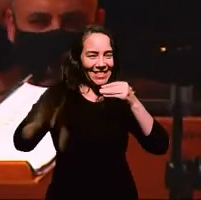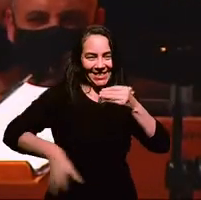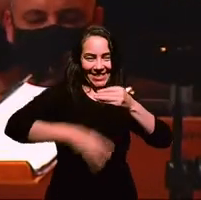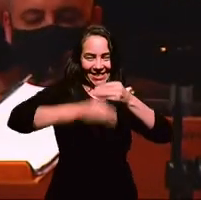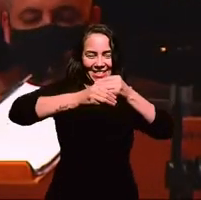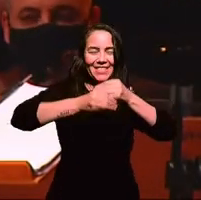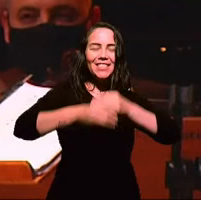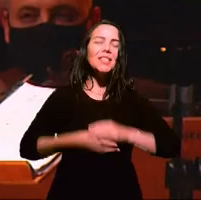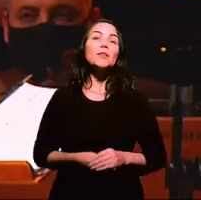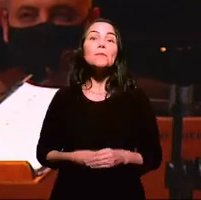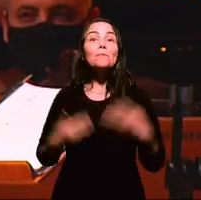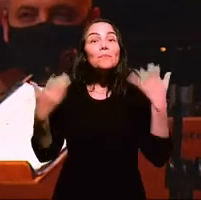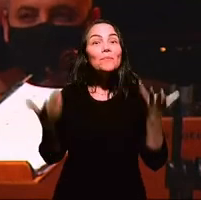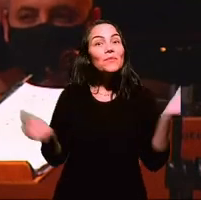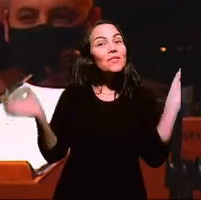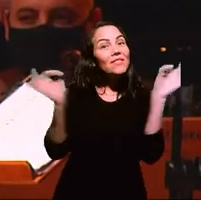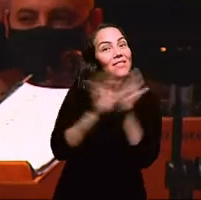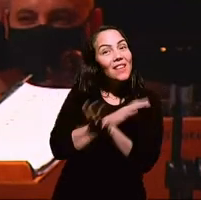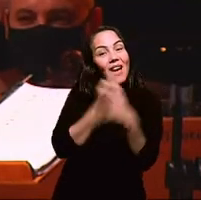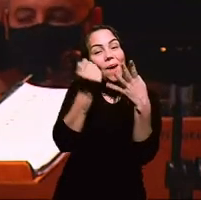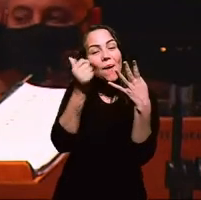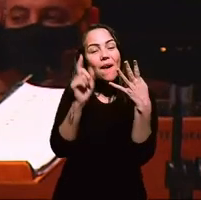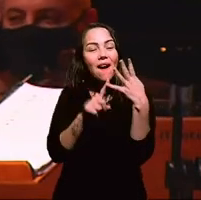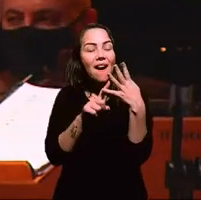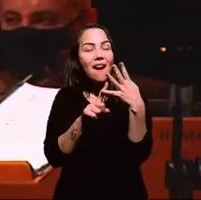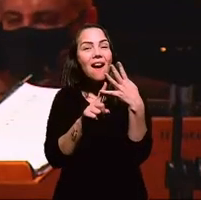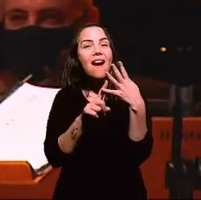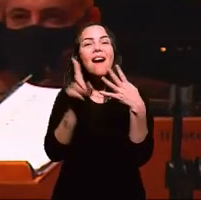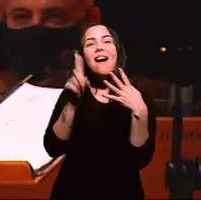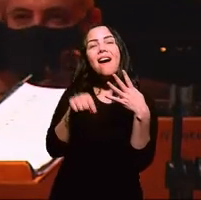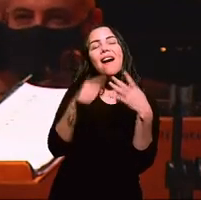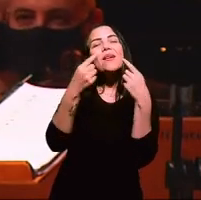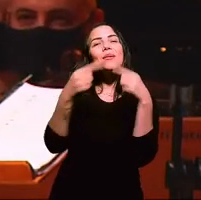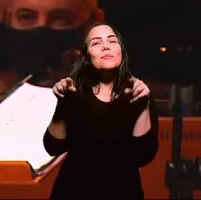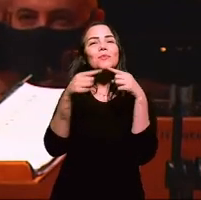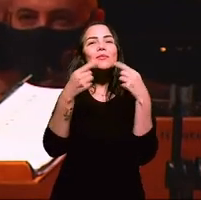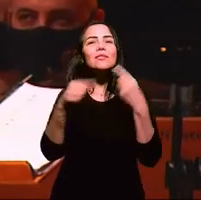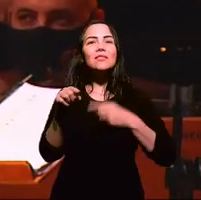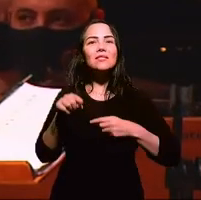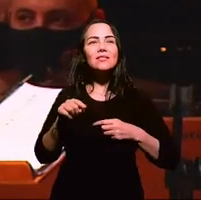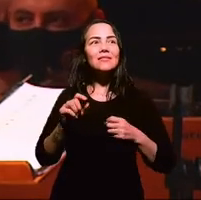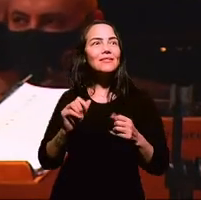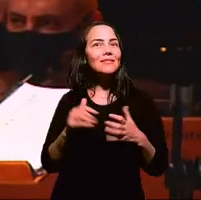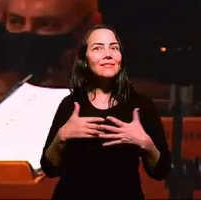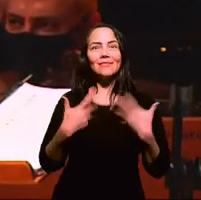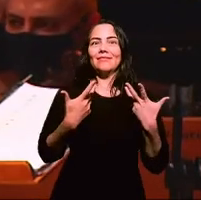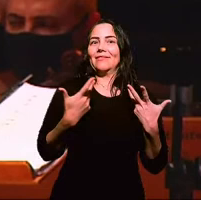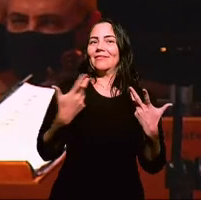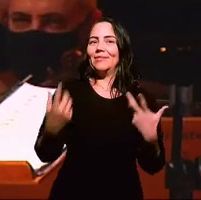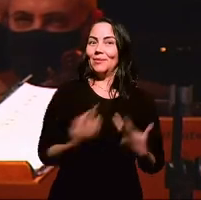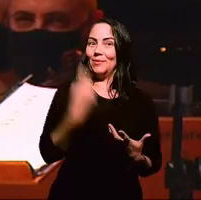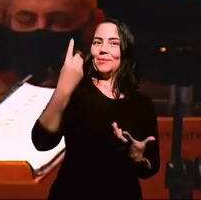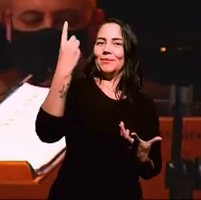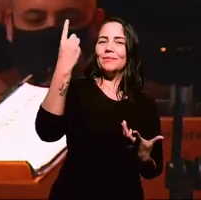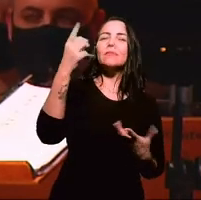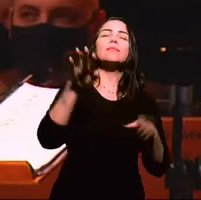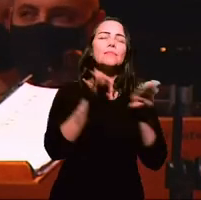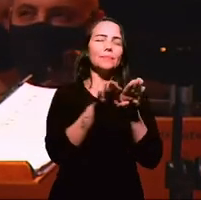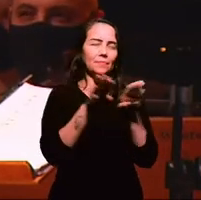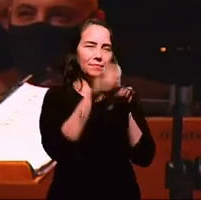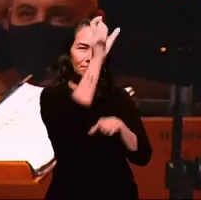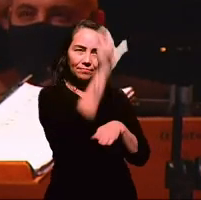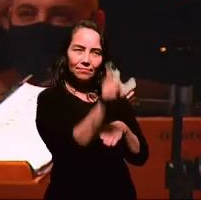Cinema Paradiso. E aí, para terminar o concerto, então, a música se chama O Êxtase do Ouro, também do